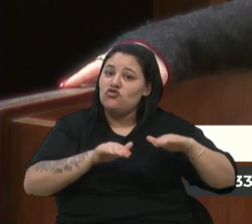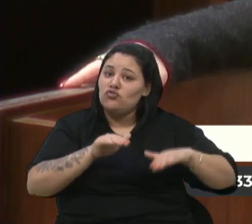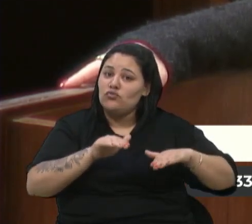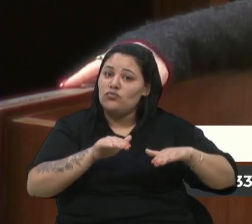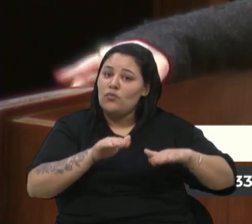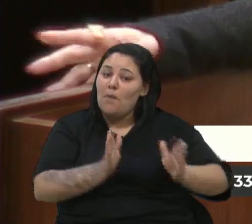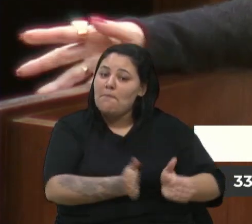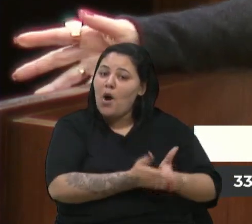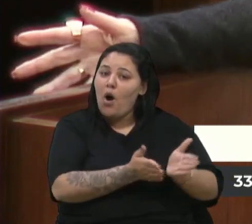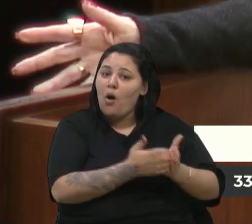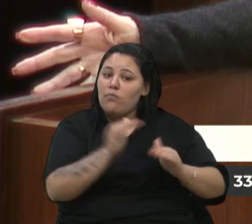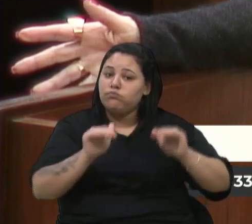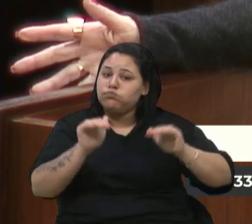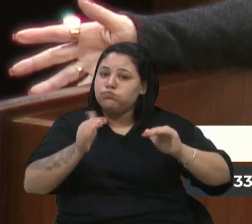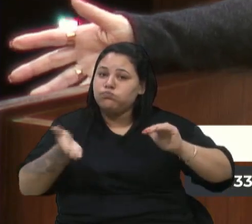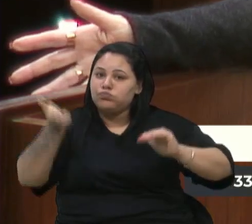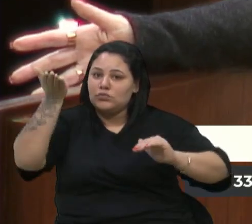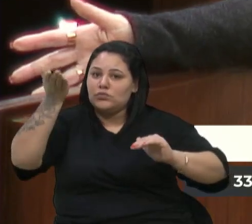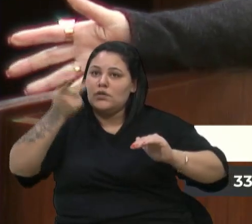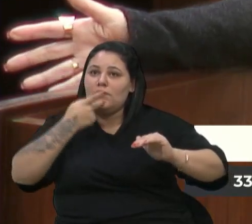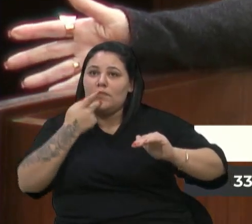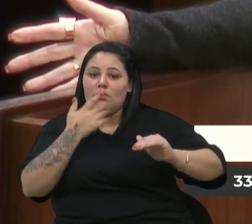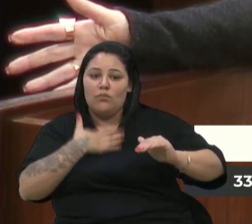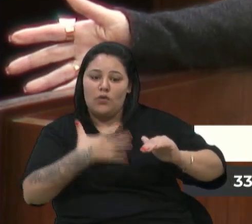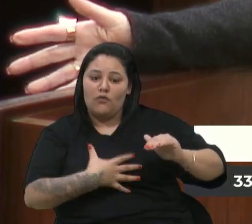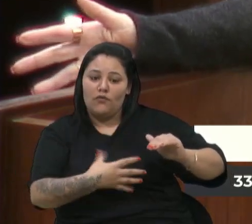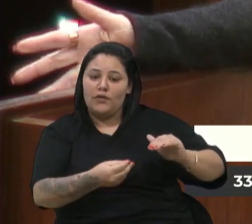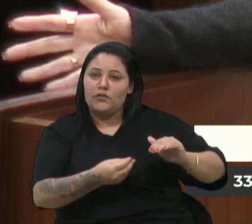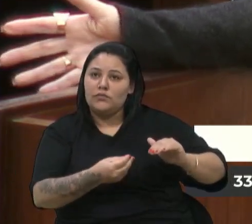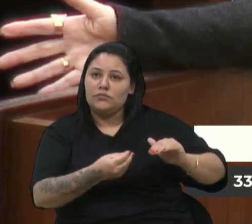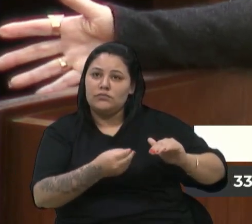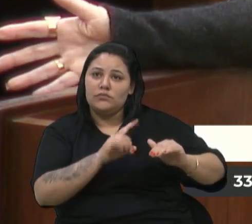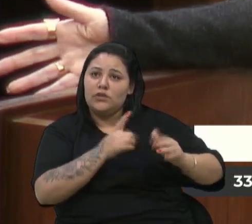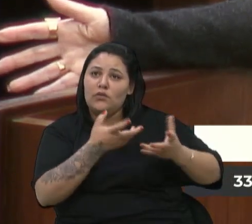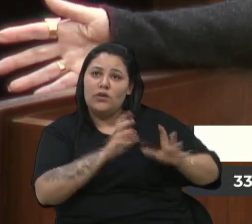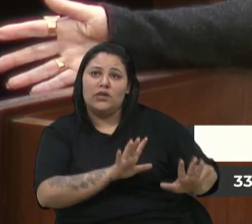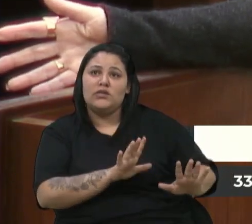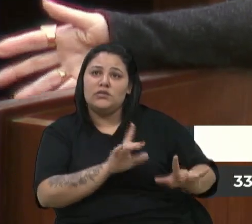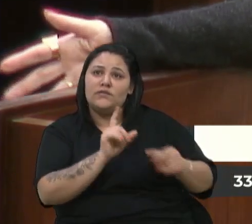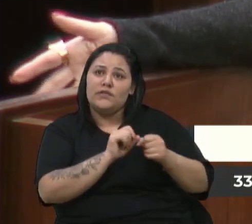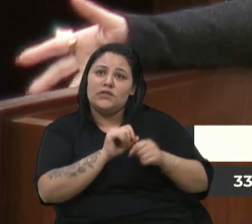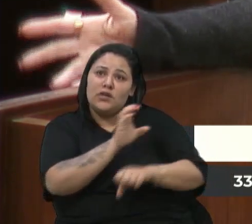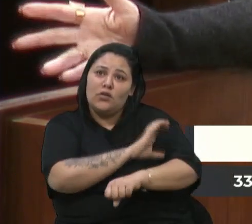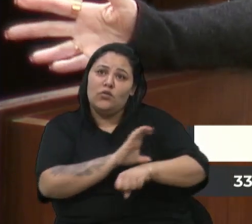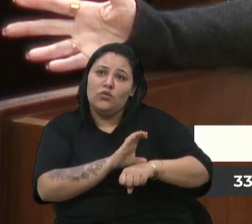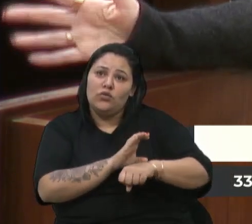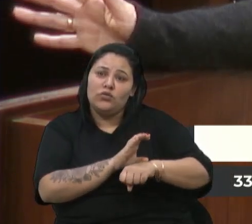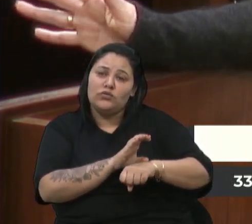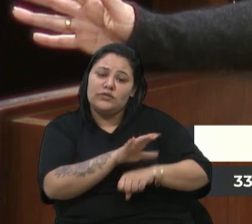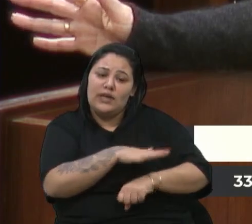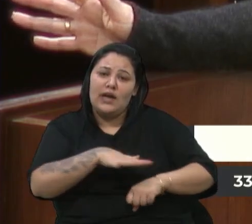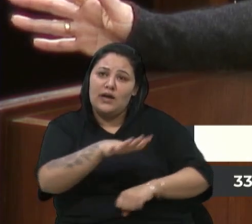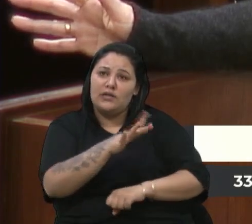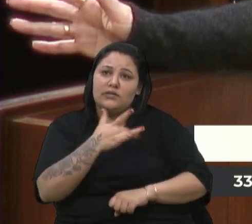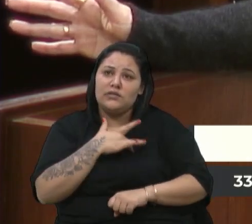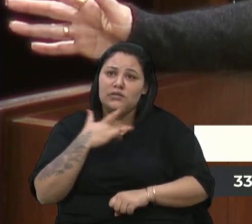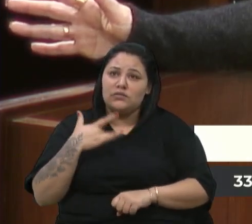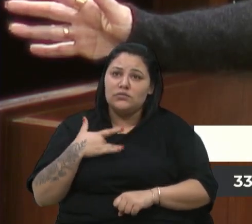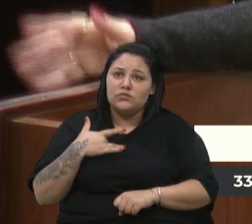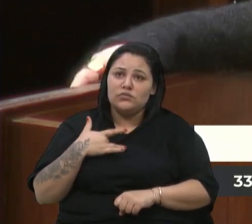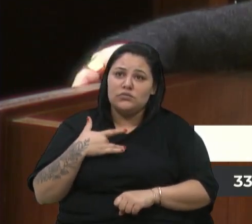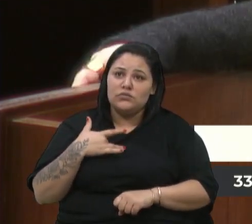assim, dou graças a Deus que meu filho, por exemplo, não tem aptidão para fazer um curso da área da saúde como